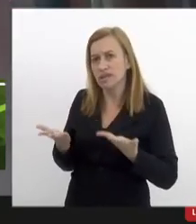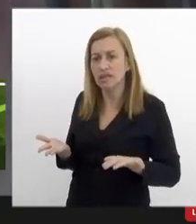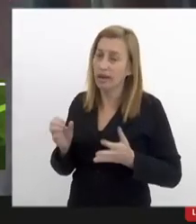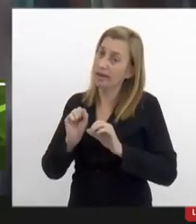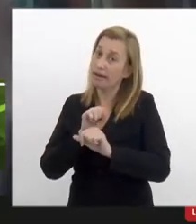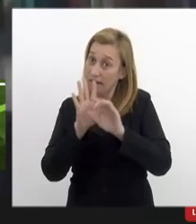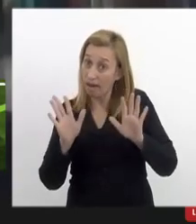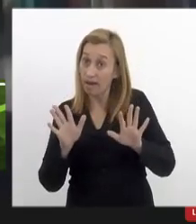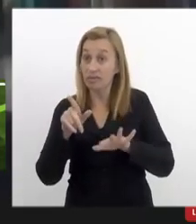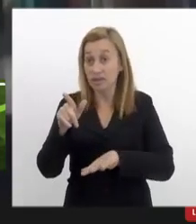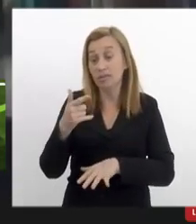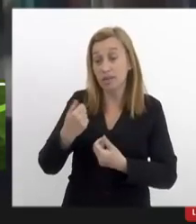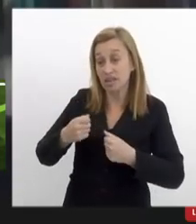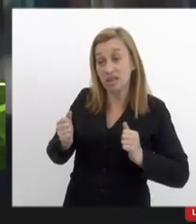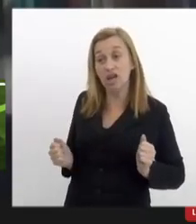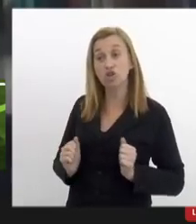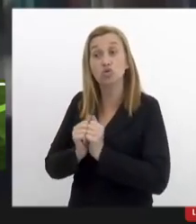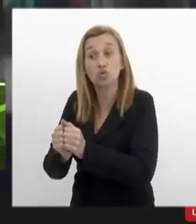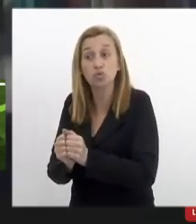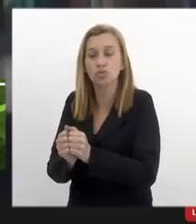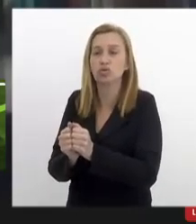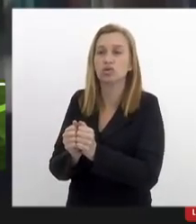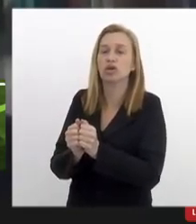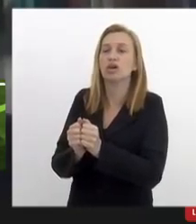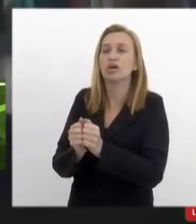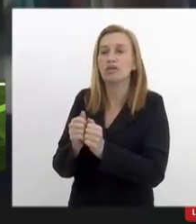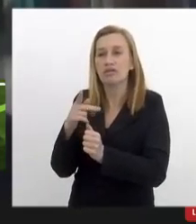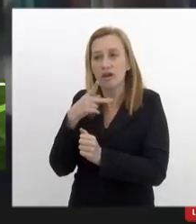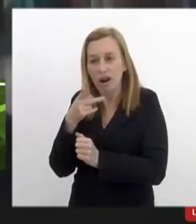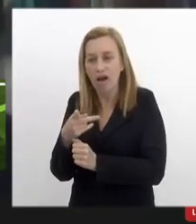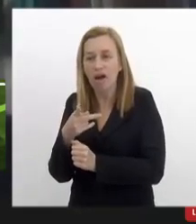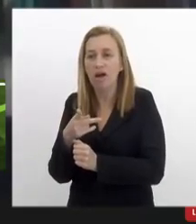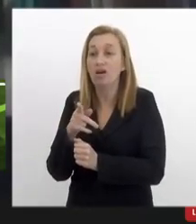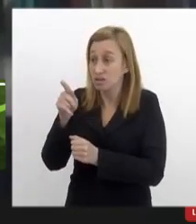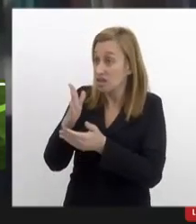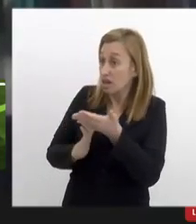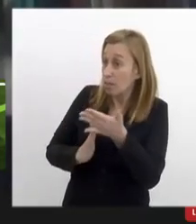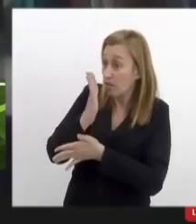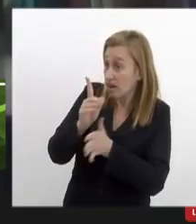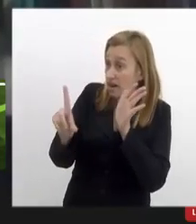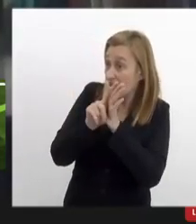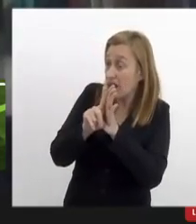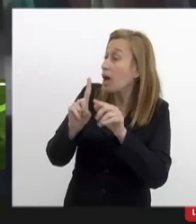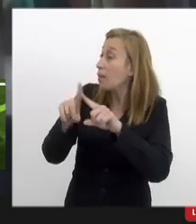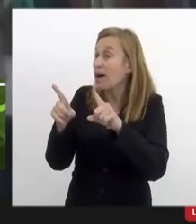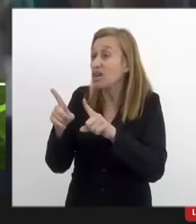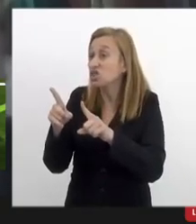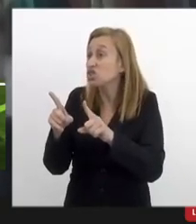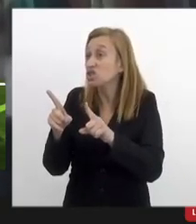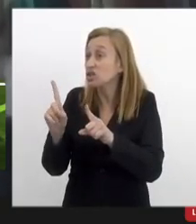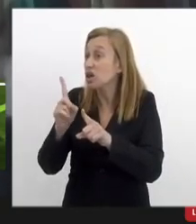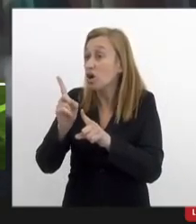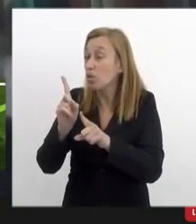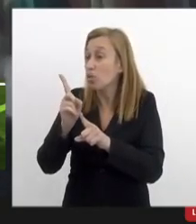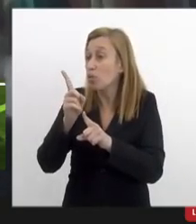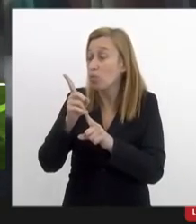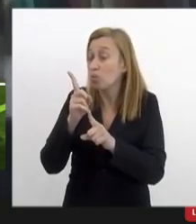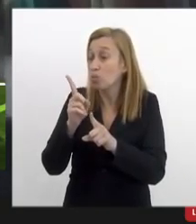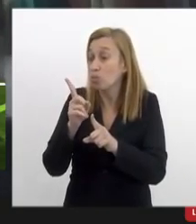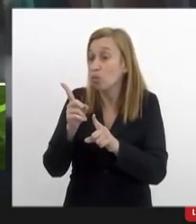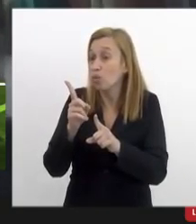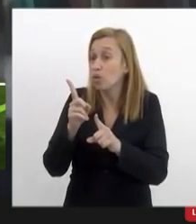Claro, vocês têm que chegar junto da gente e dizer, olha, vocês aprovaram essa lei, mas só que não está... Nós não